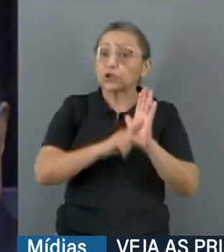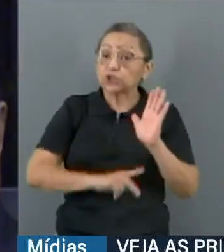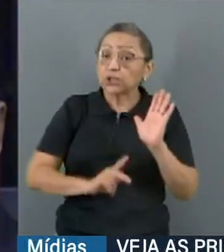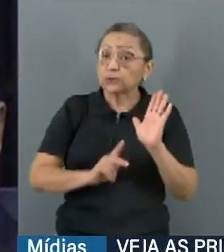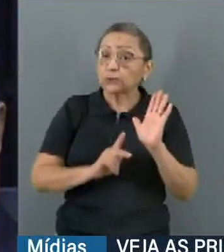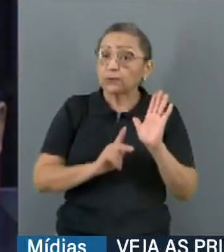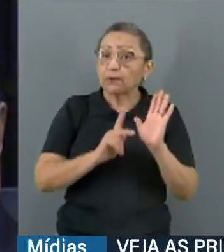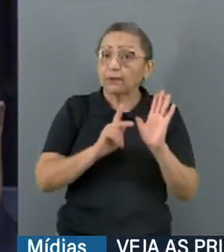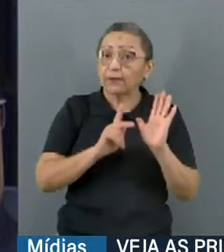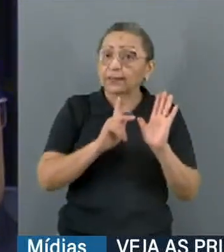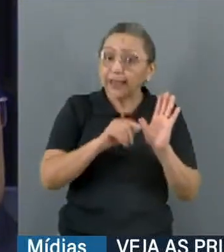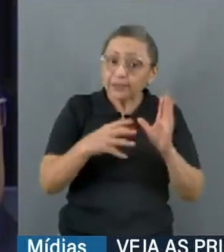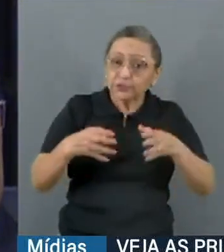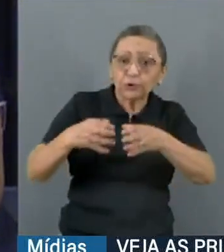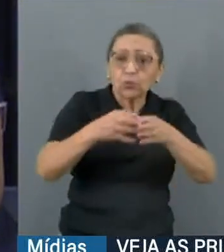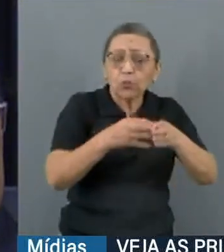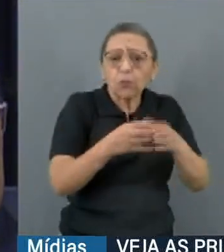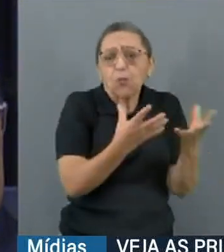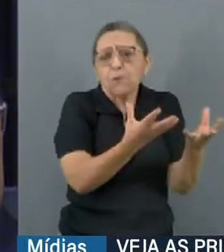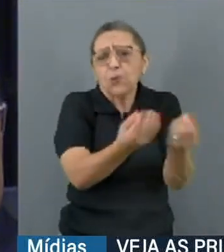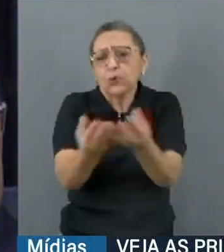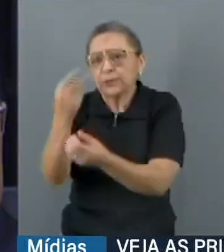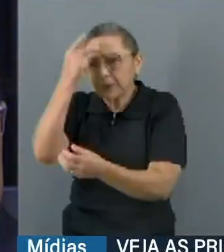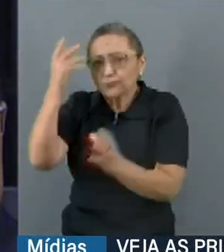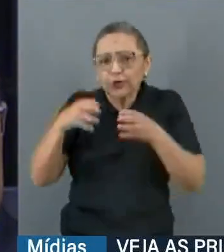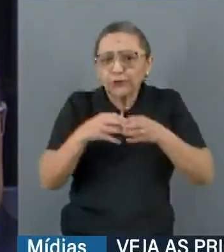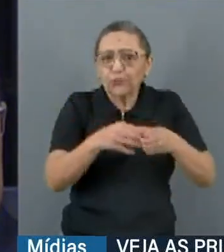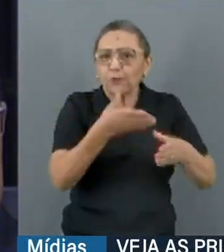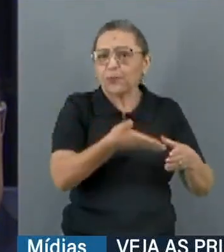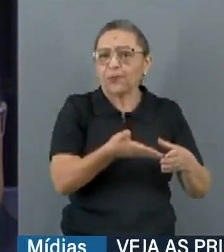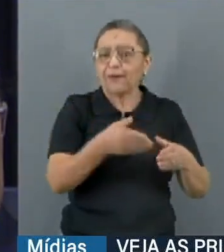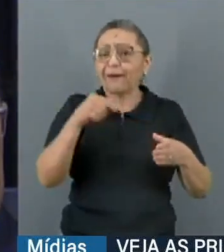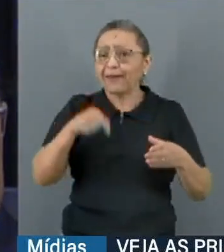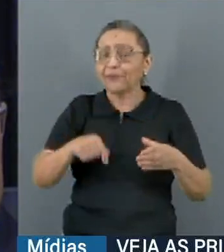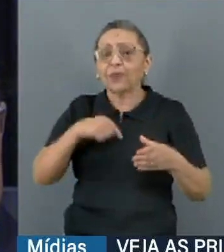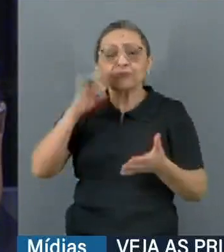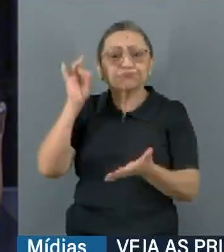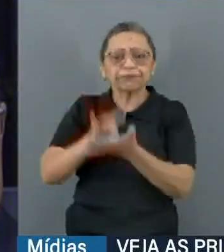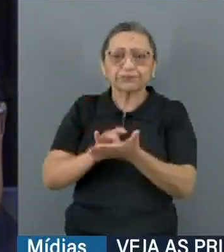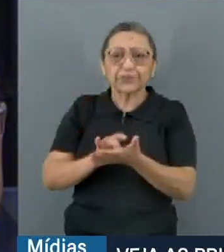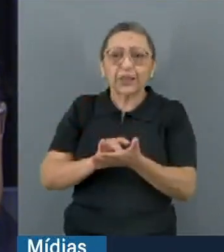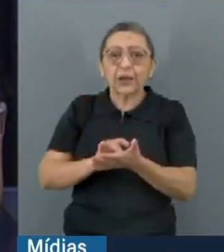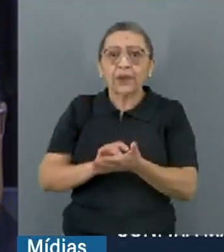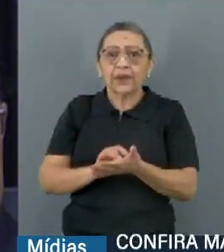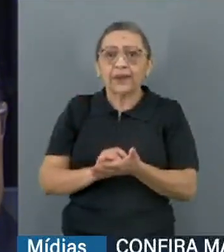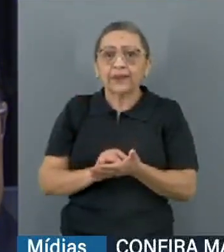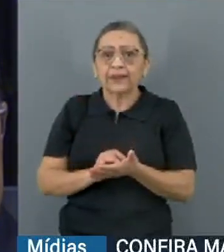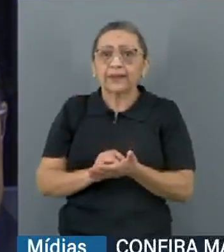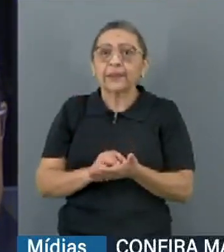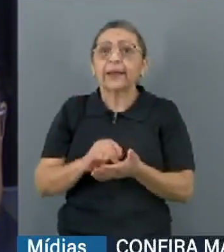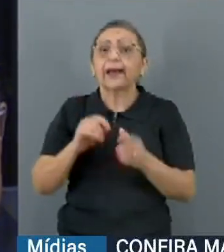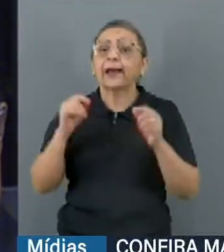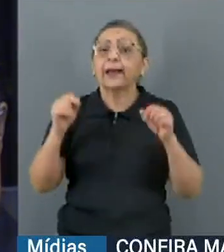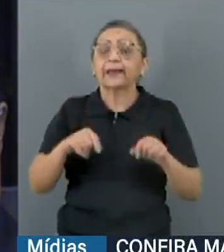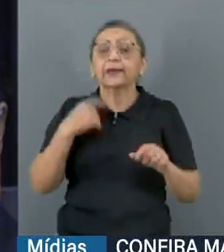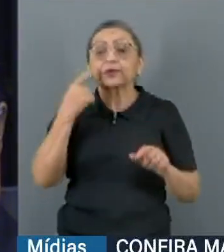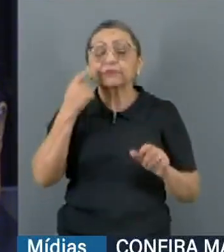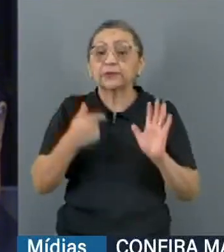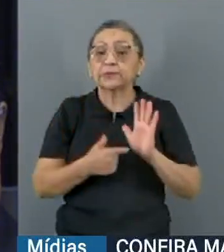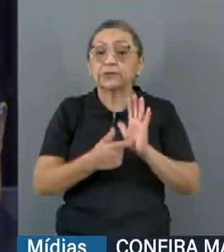coletivo com tantos autores. Isso aqui é o vetor, isso aqui é o